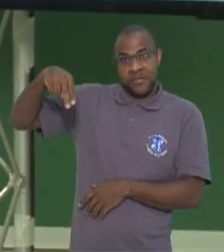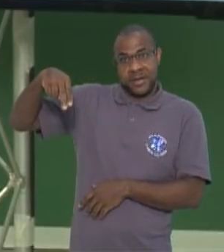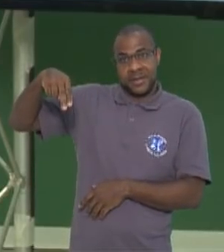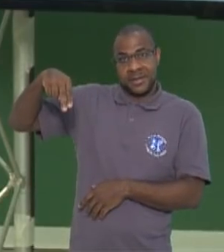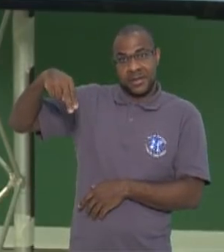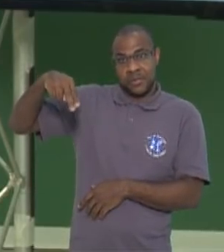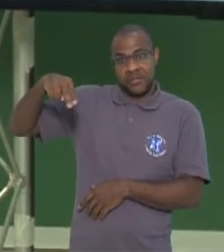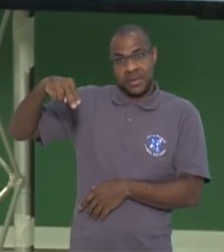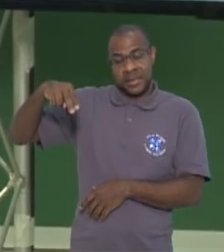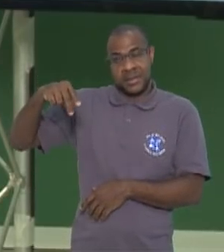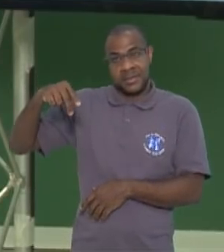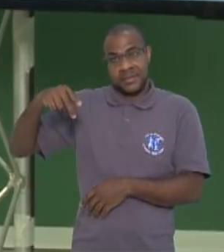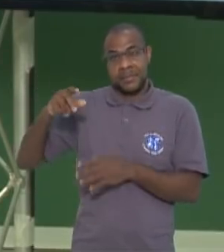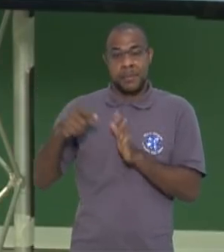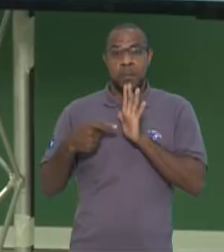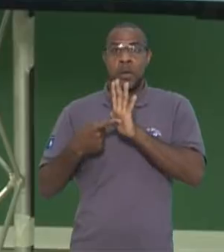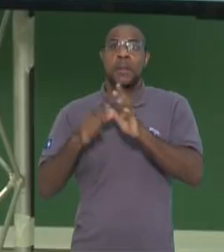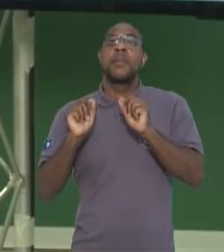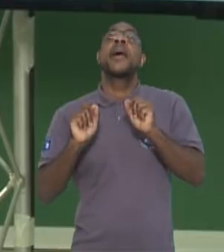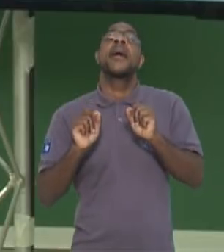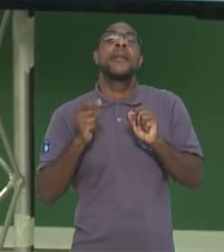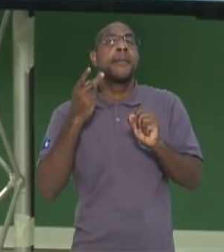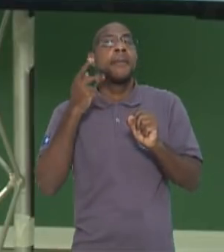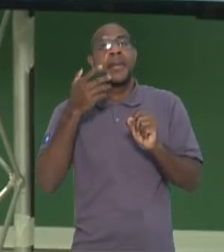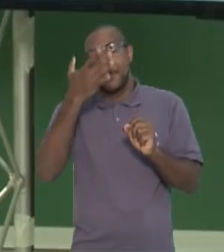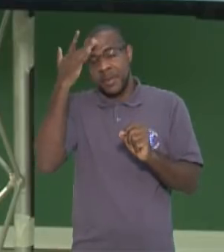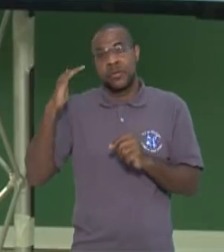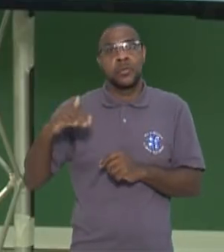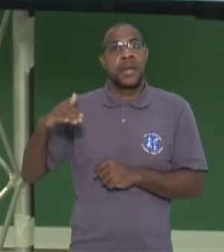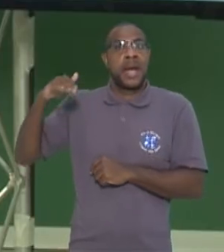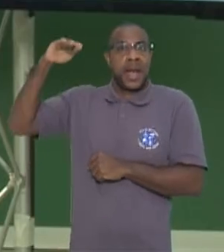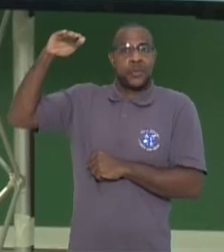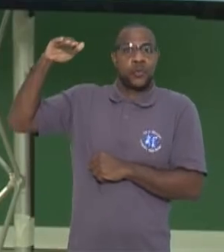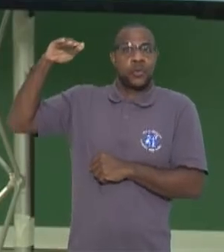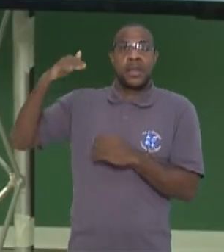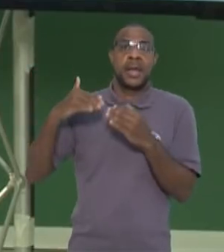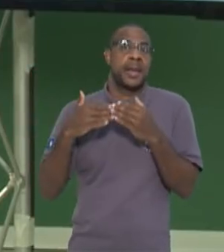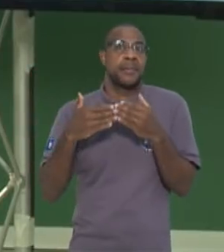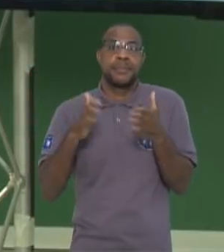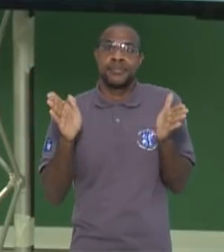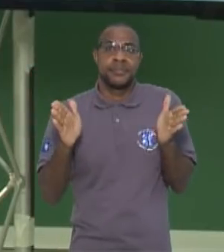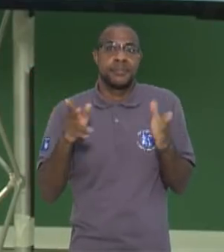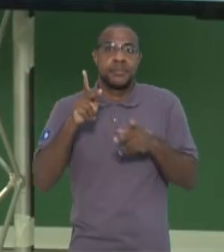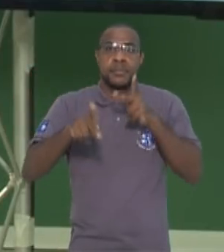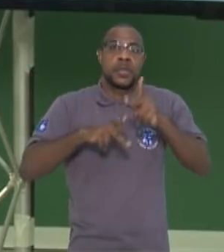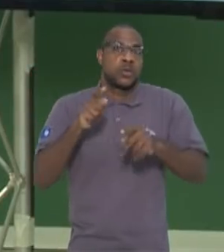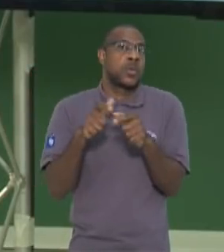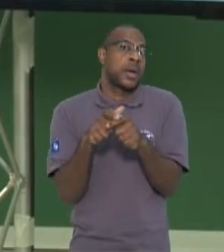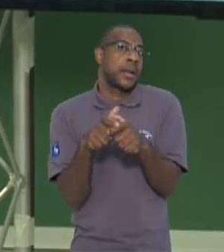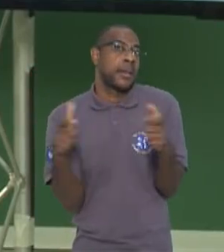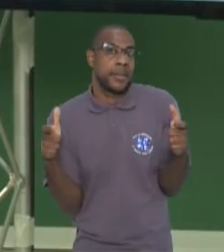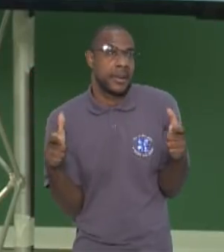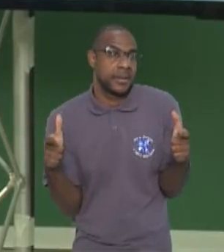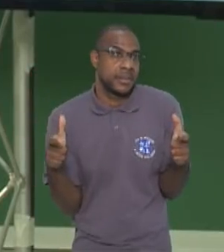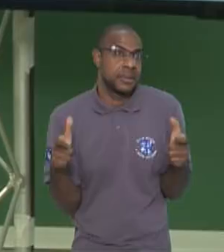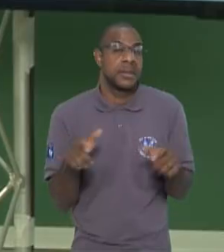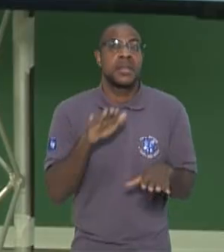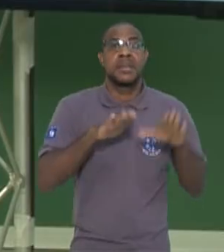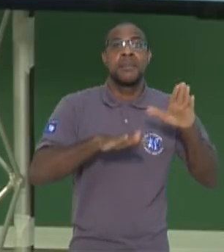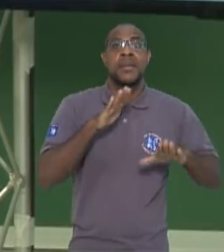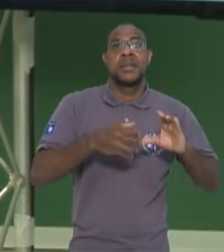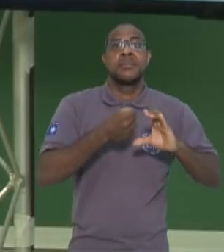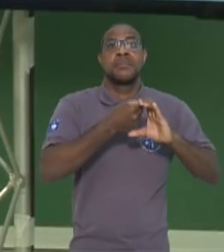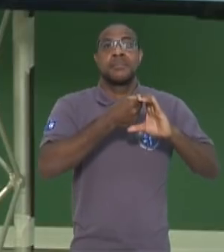amplo. Já as séries, elas são pensadas para públicos mais singulares, porque vão de acordo com as características que cada